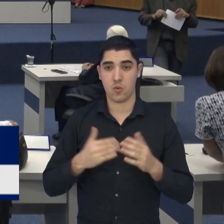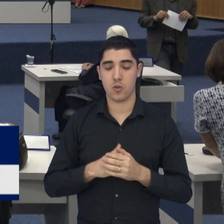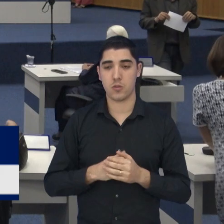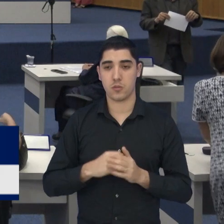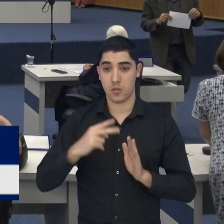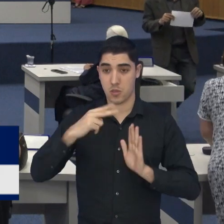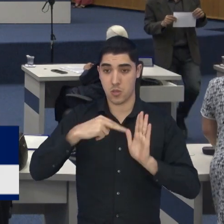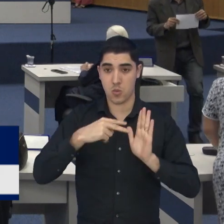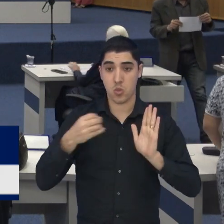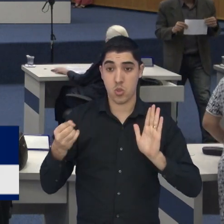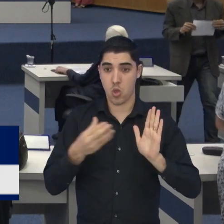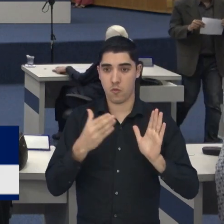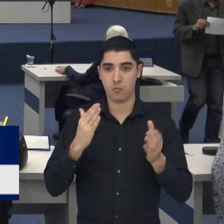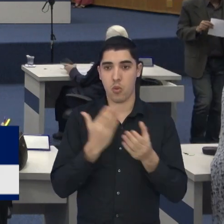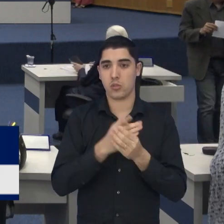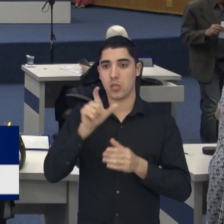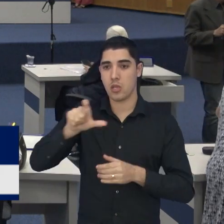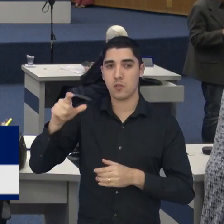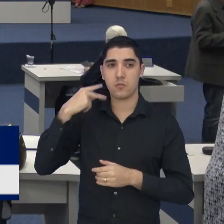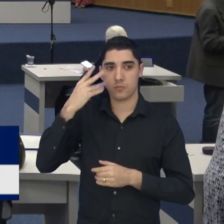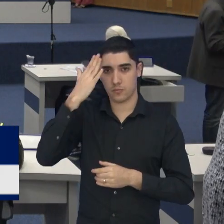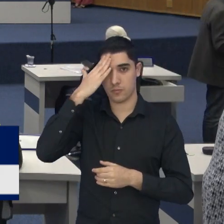novo processo para a ciência dos vereadores.